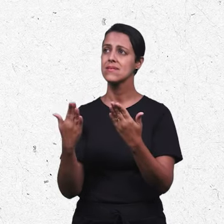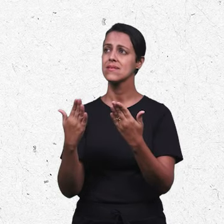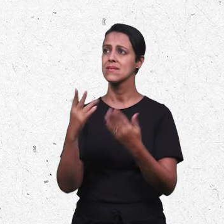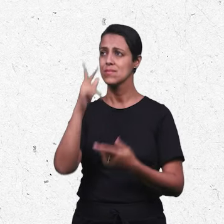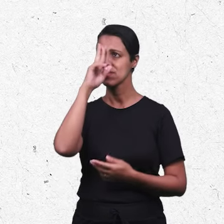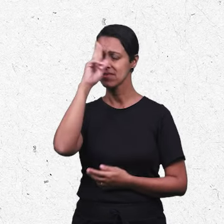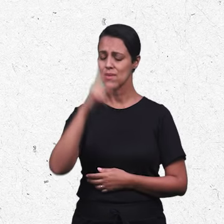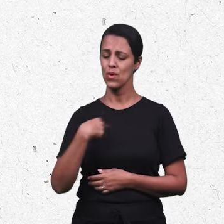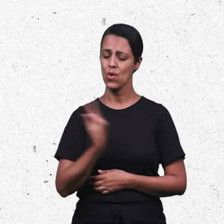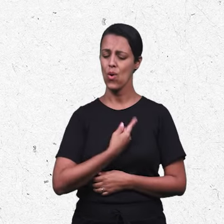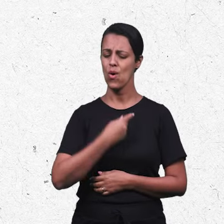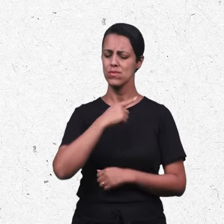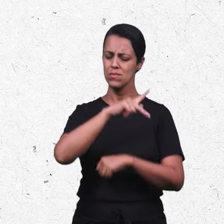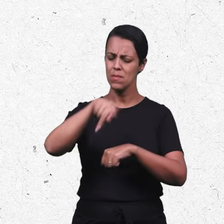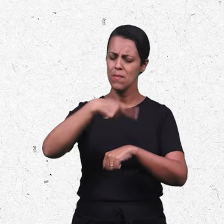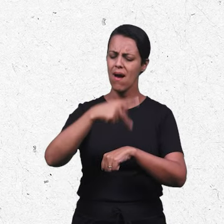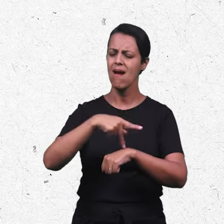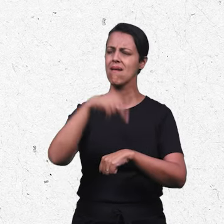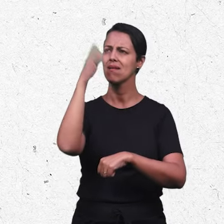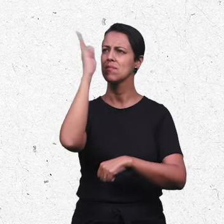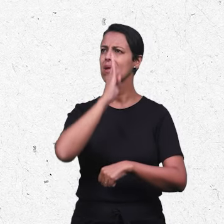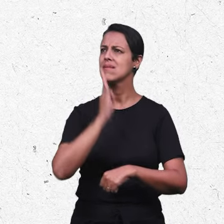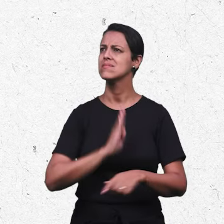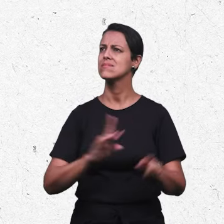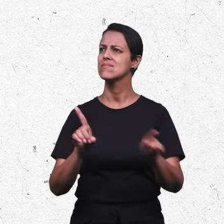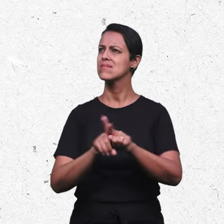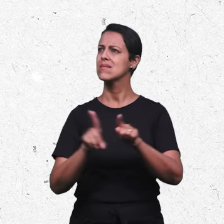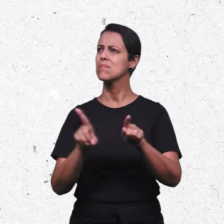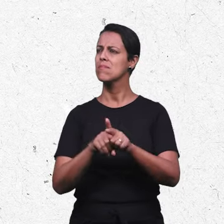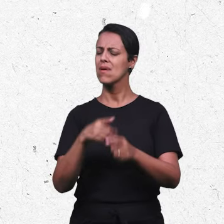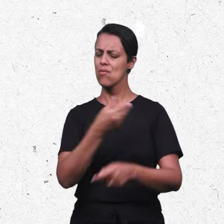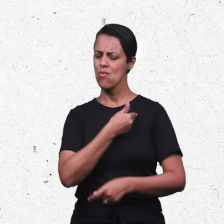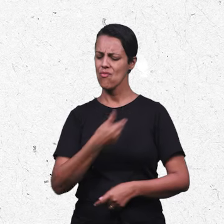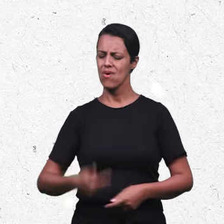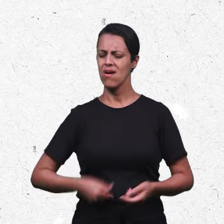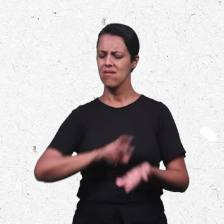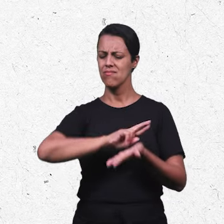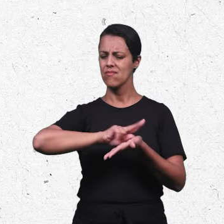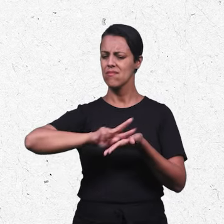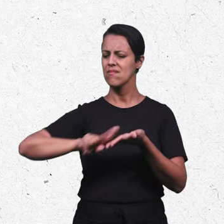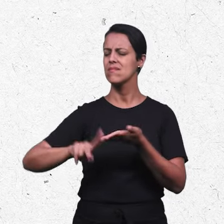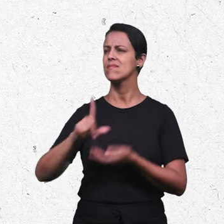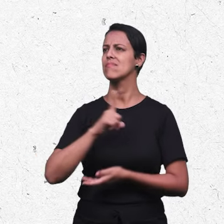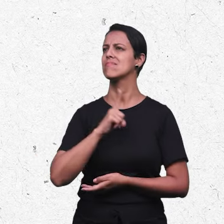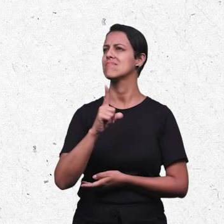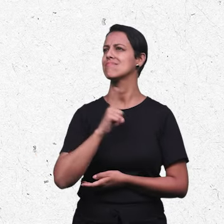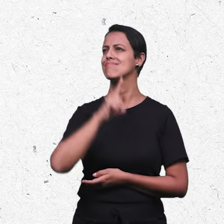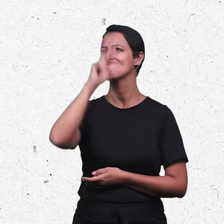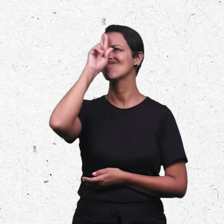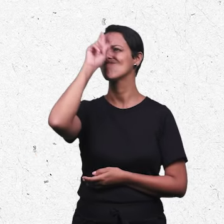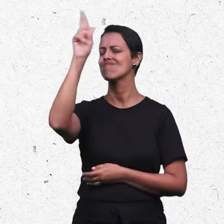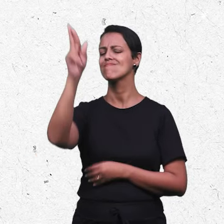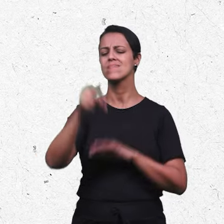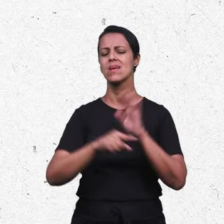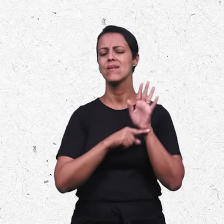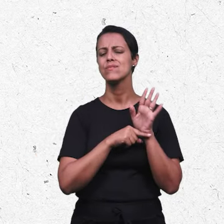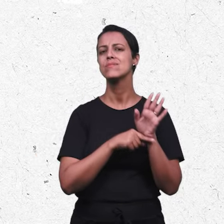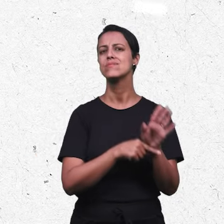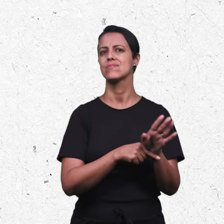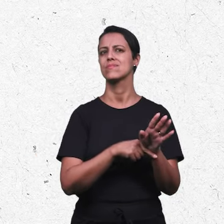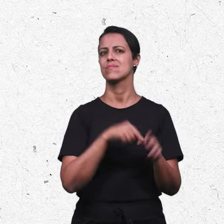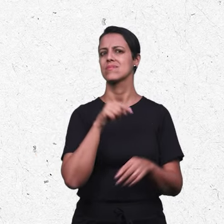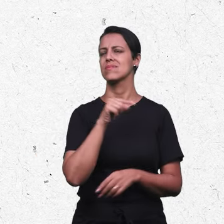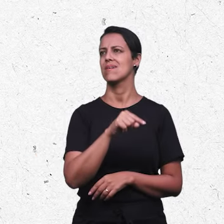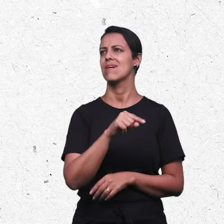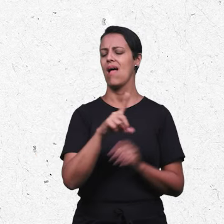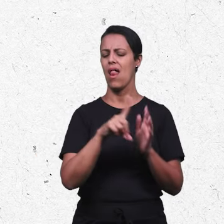do senhor a nossa Pátria os nossos governantes que o senhor vem estar direcionando Todas As Coisas que nenhuma